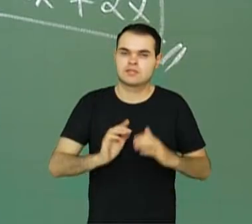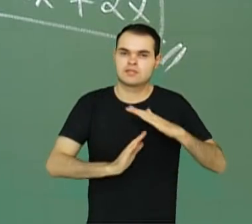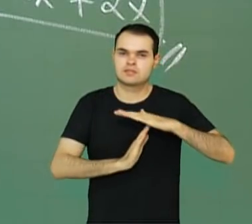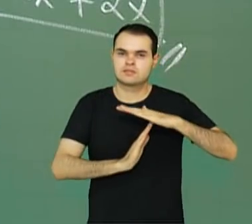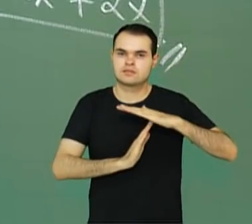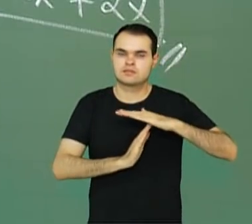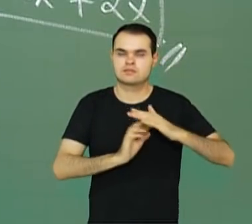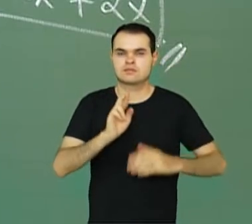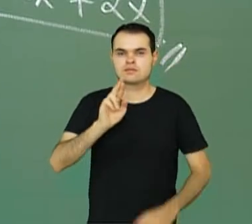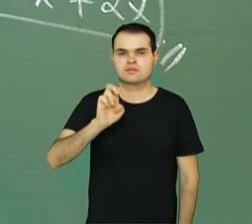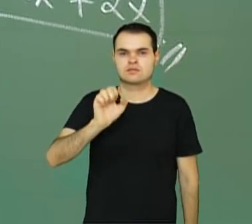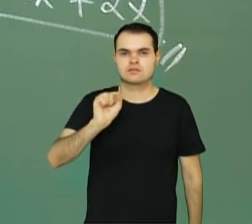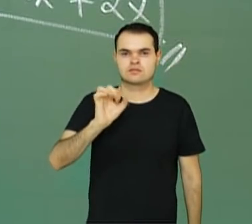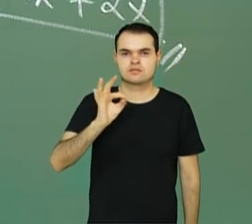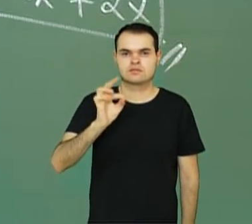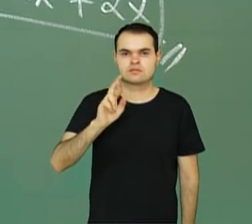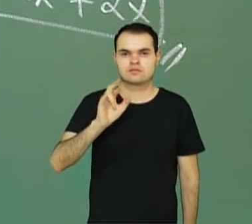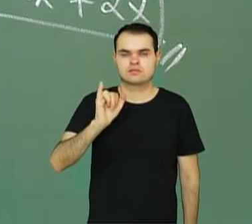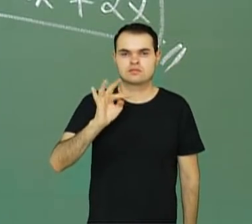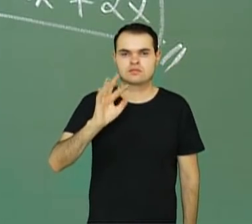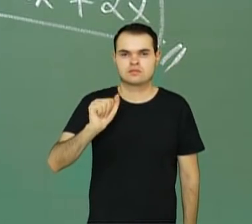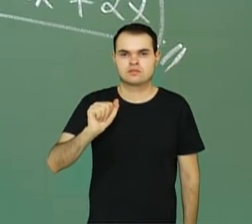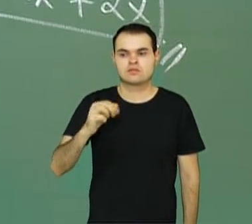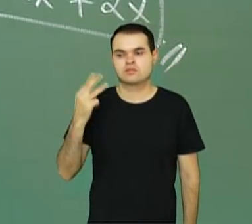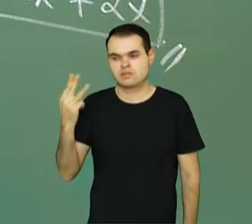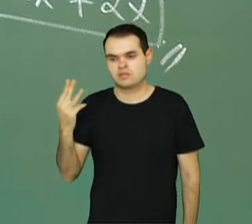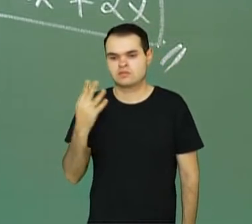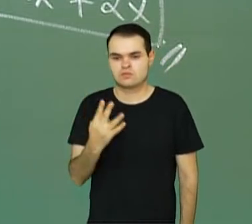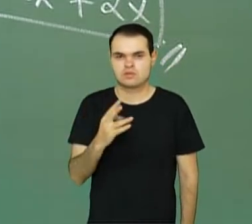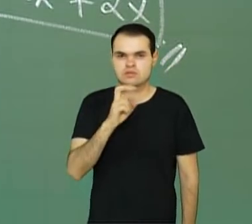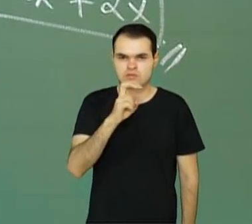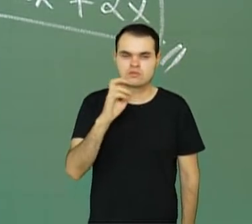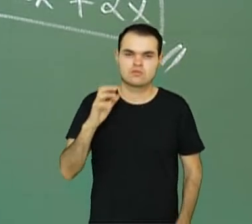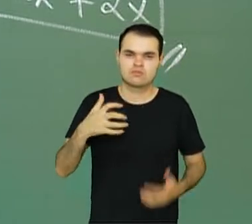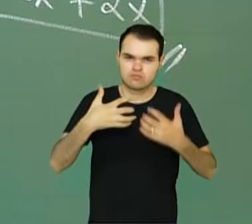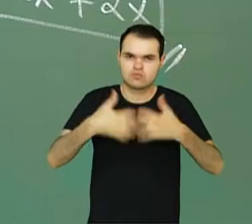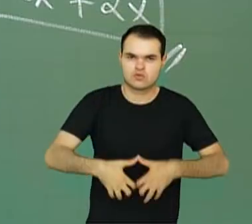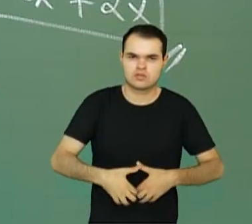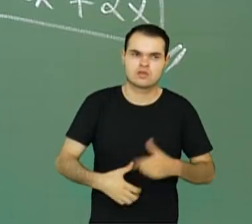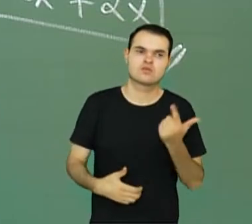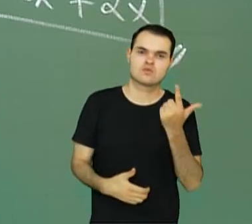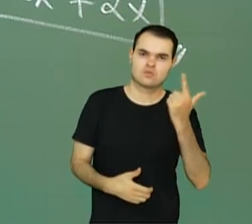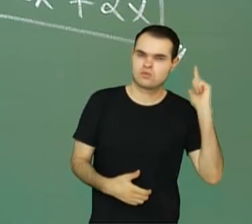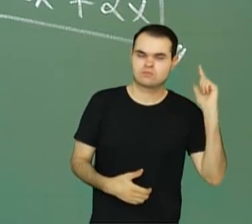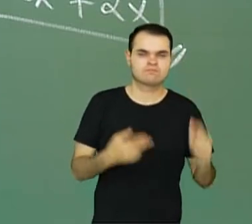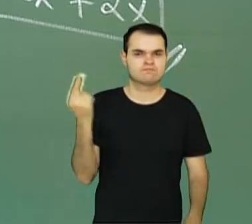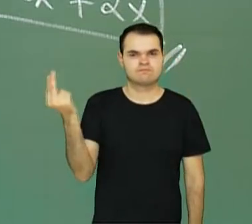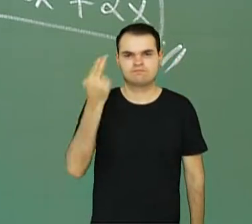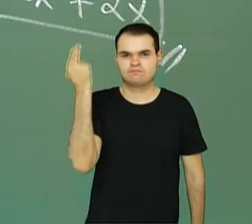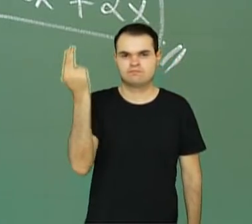ali. No caso é só o 3, o 4 e o 5 mesmo que funcionam. Em outros casos isso já não funcionaria.